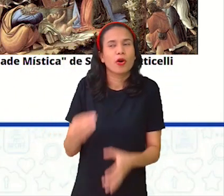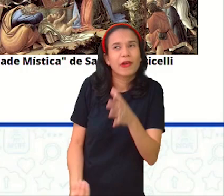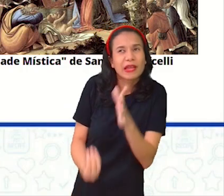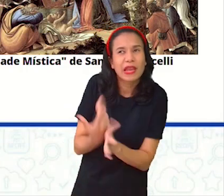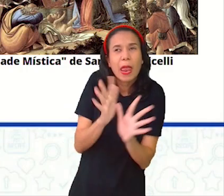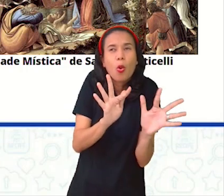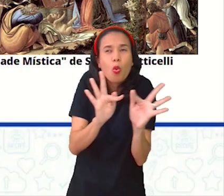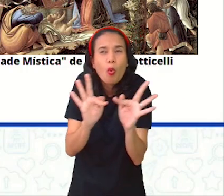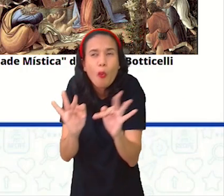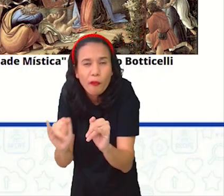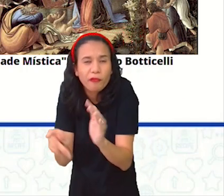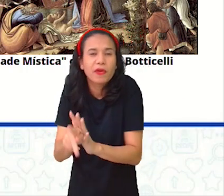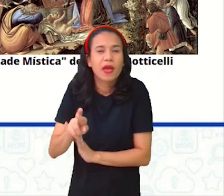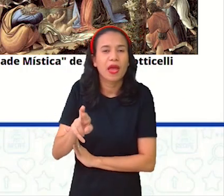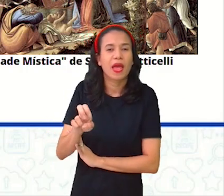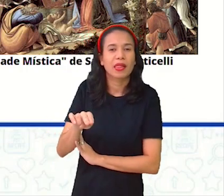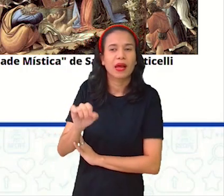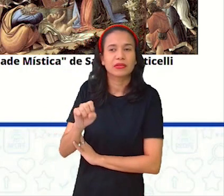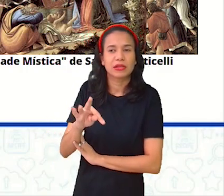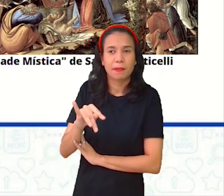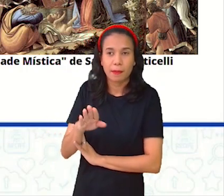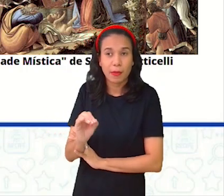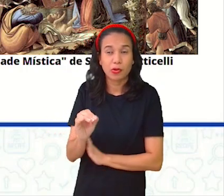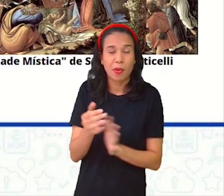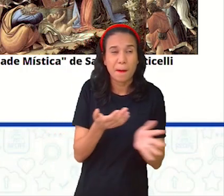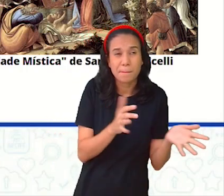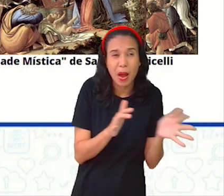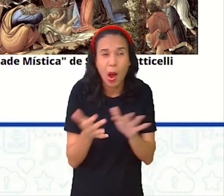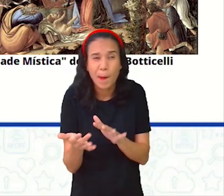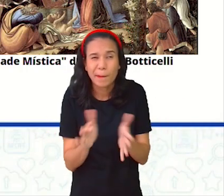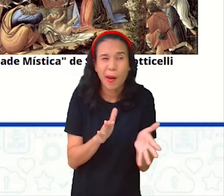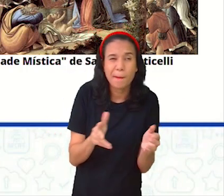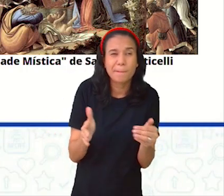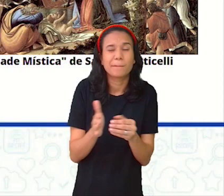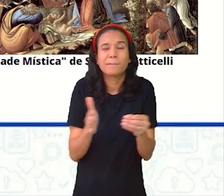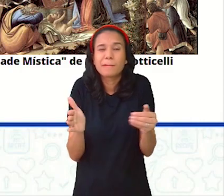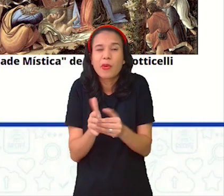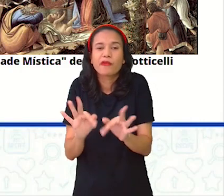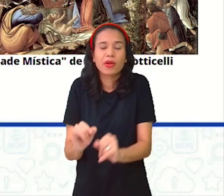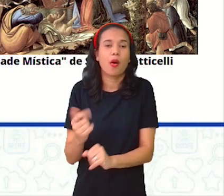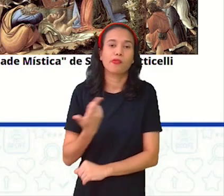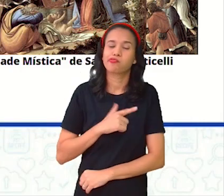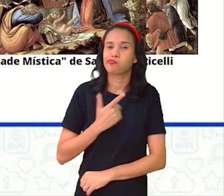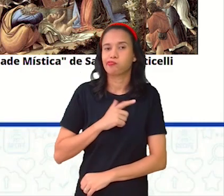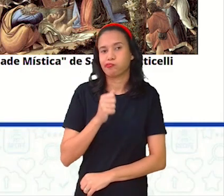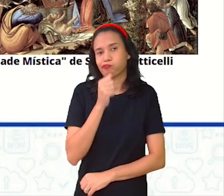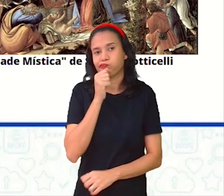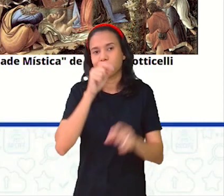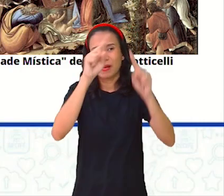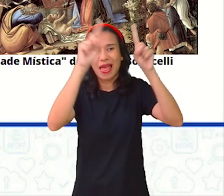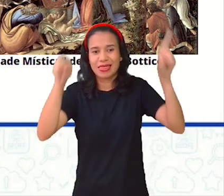do Renascimento. Até meado, perto do final do Renascimento, ainda não existia a